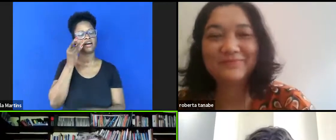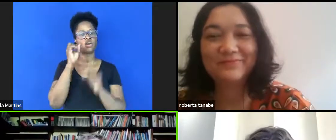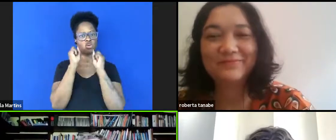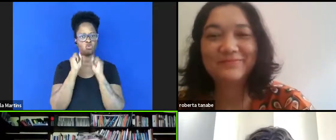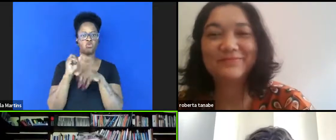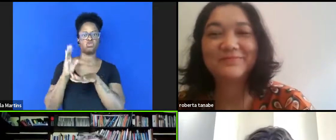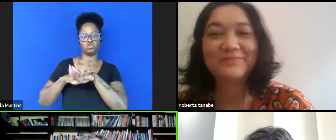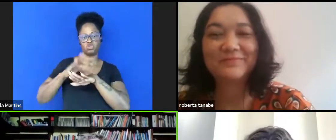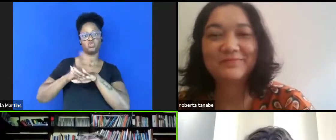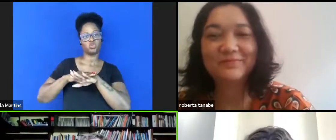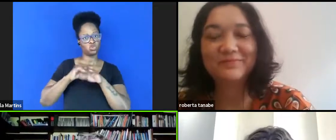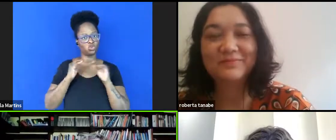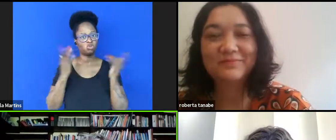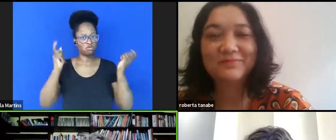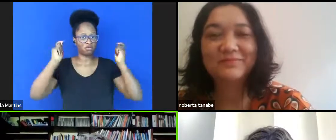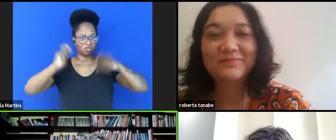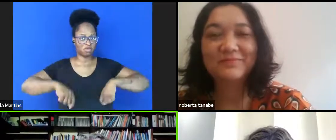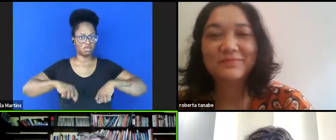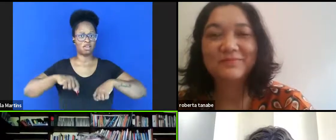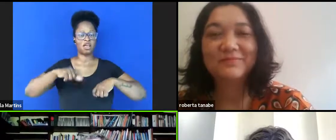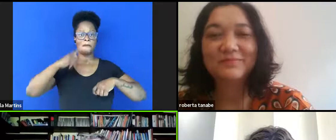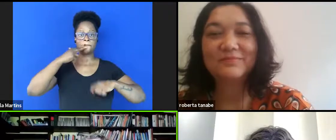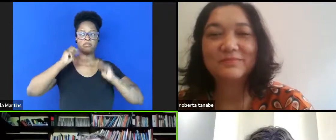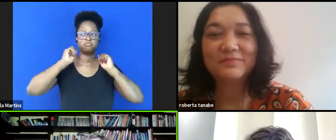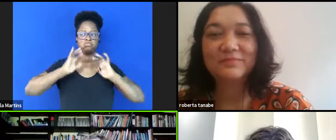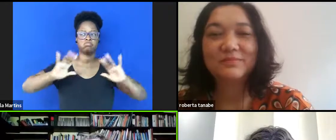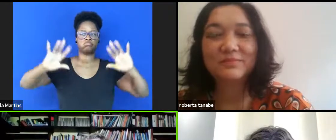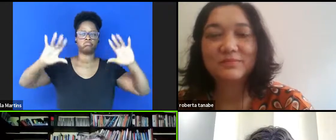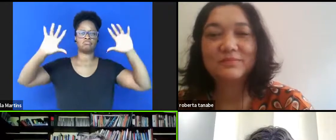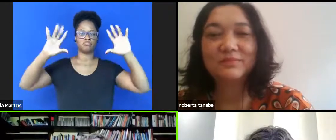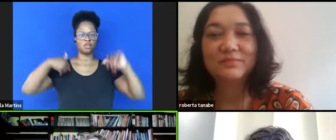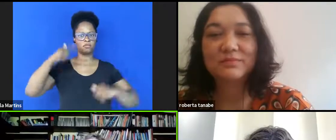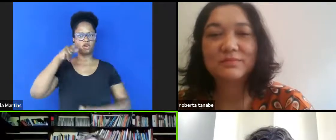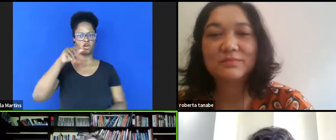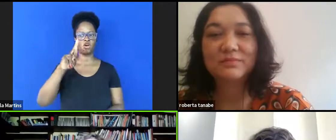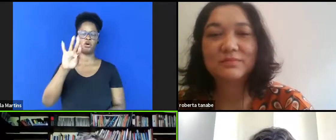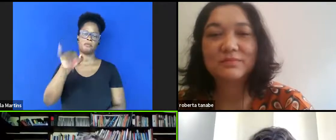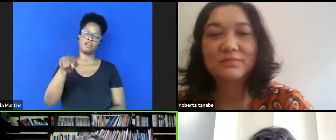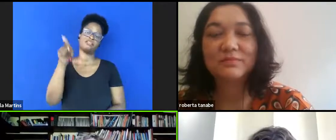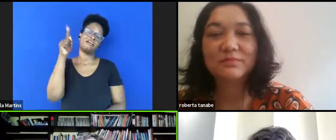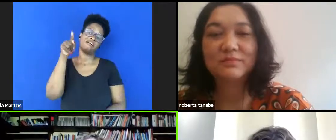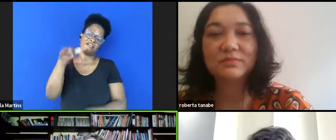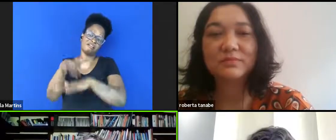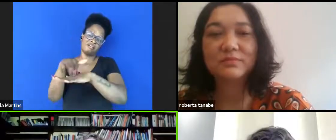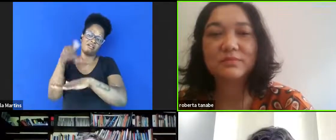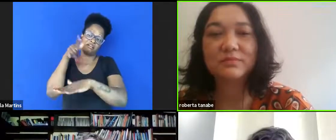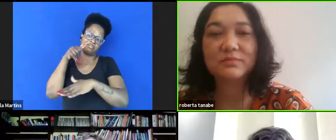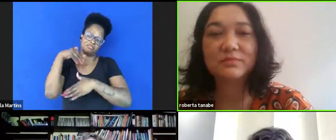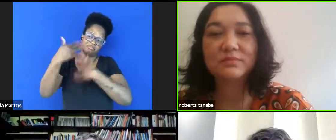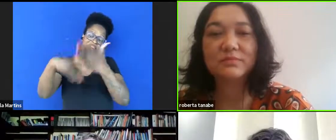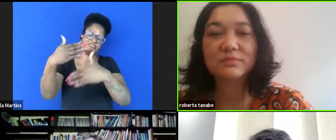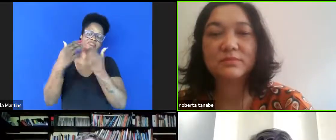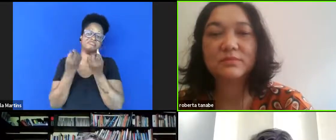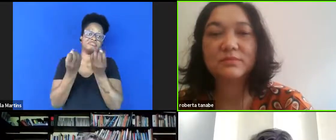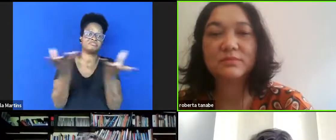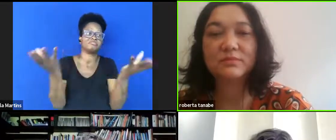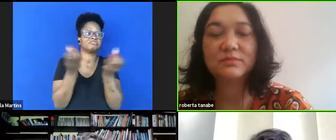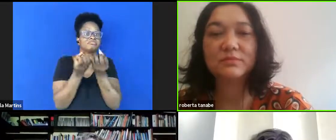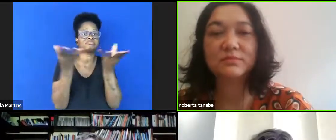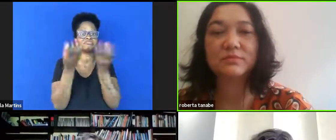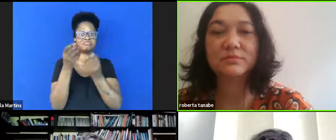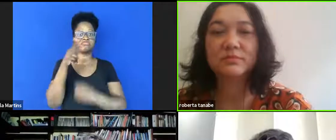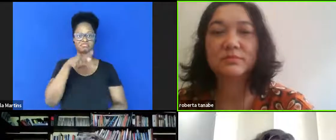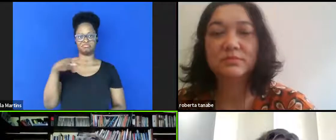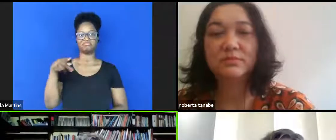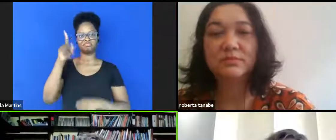fazê-la ser iluminada, para que Roberta pudesse seguir oferecendo a outros como